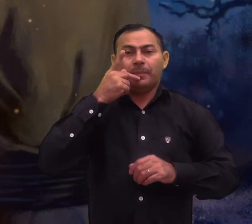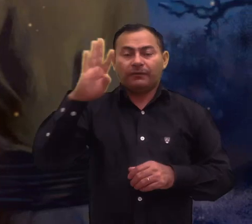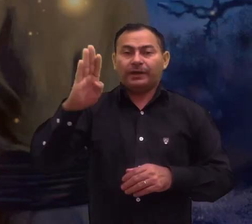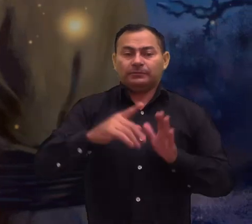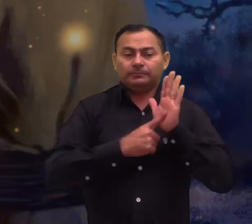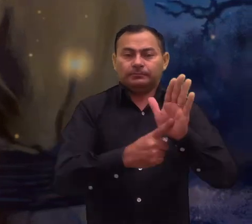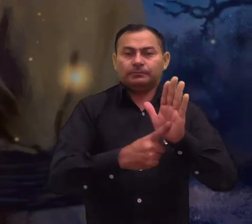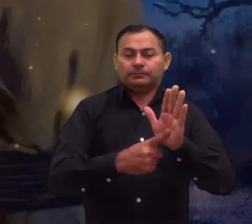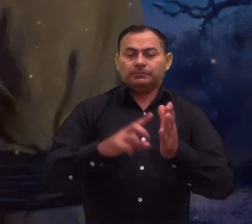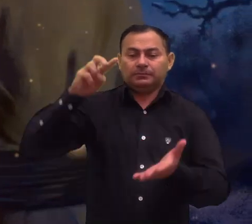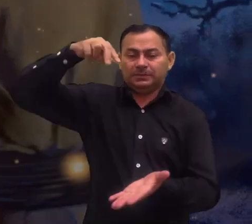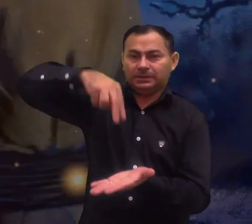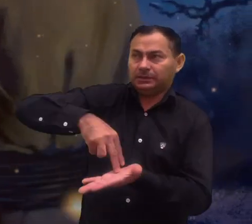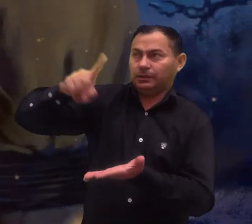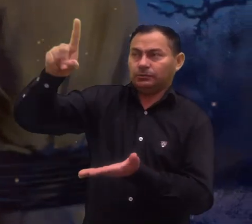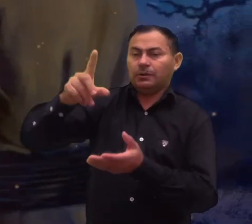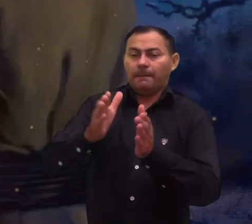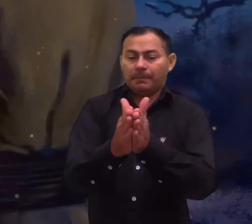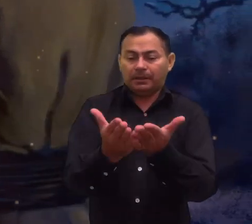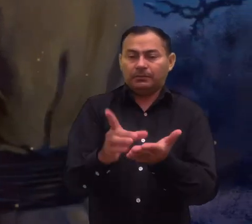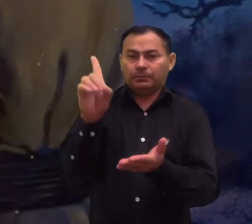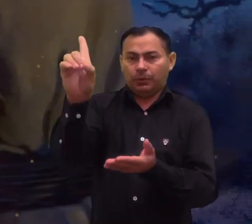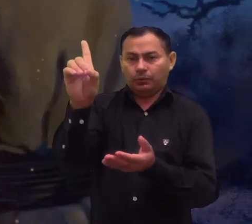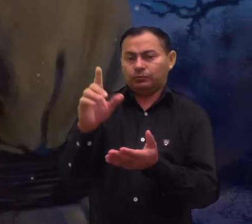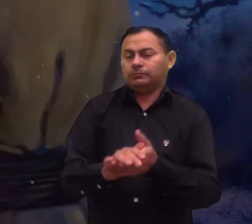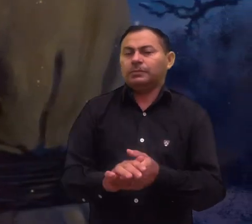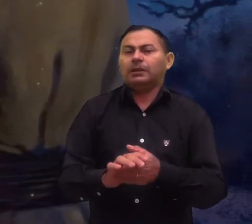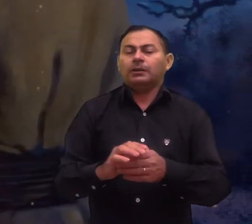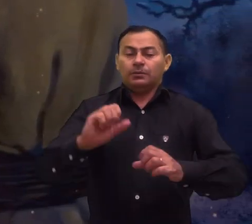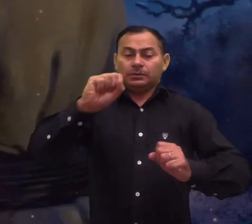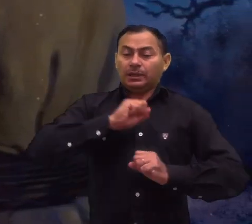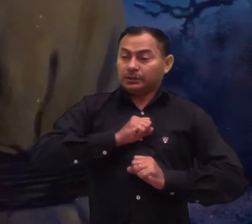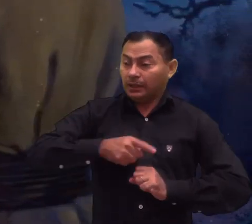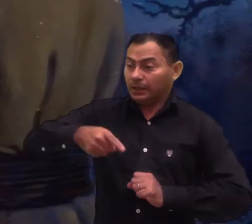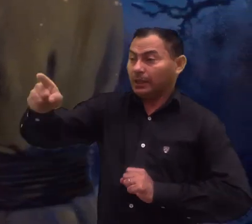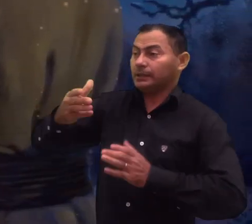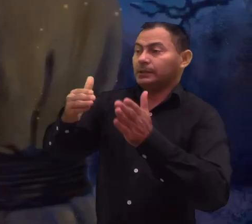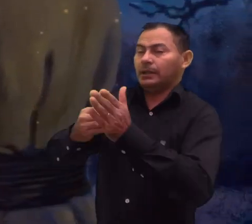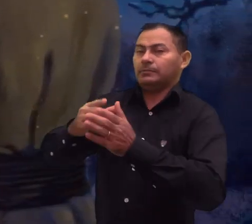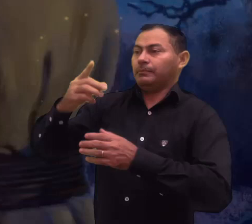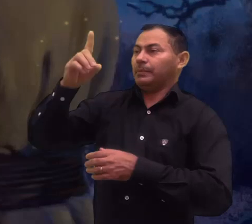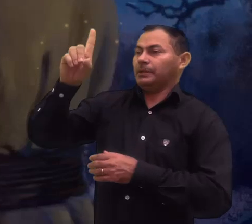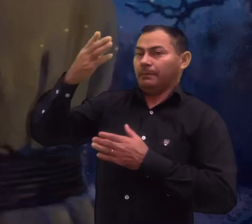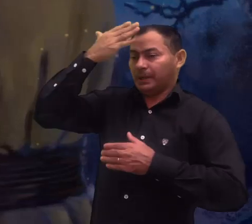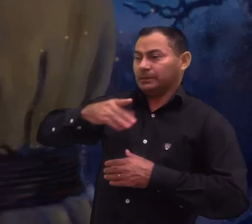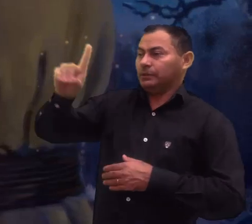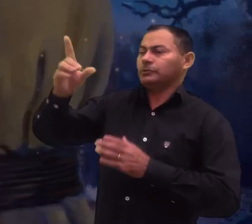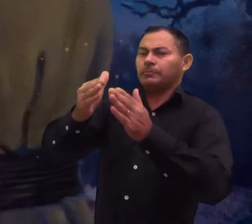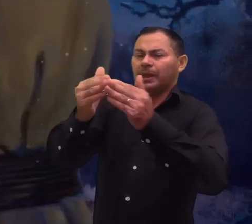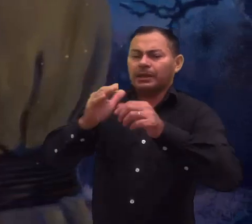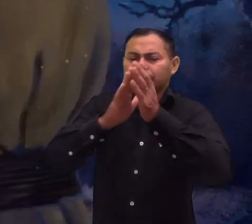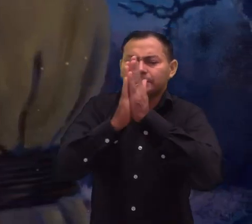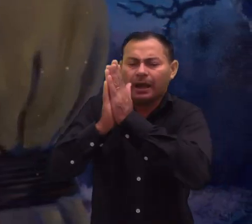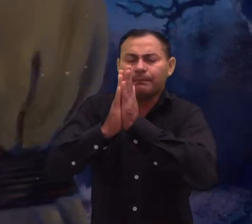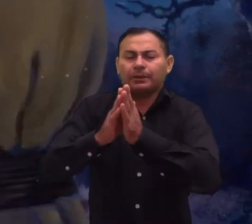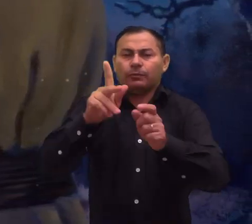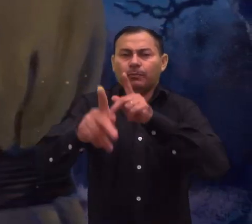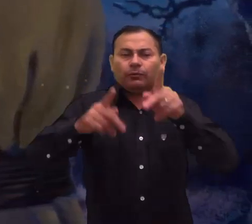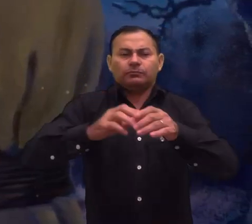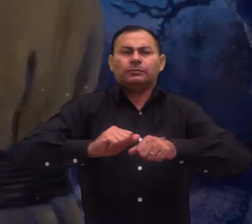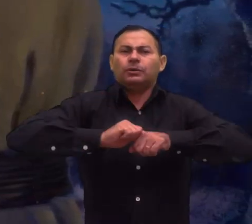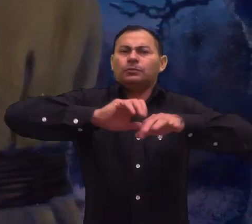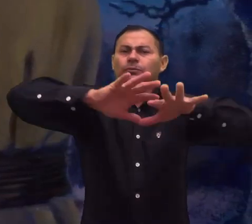pessoas. O profeta vinha da presença de Deus com uma palavra para o povo. O sacerdote ia até a presença de Deus para pedir pelo